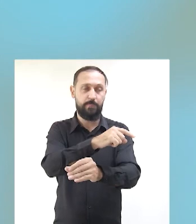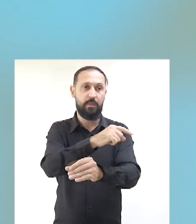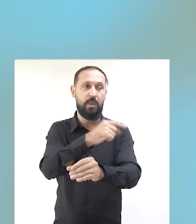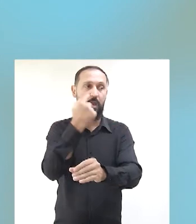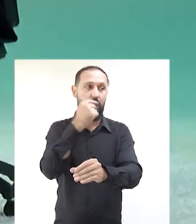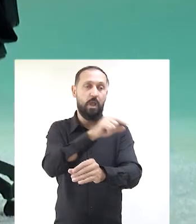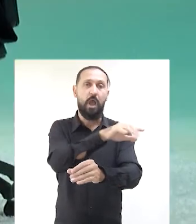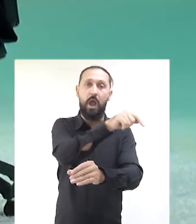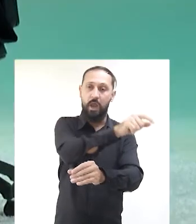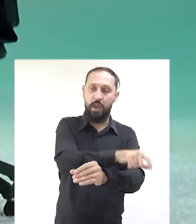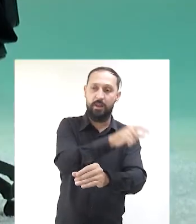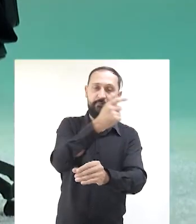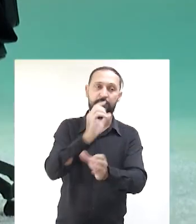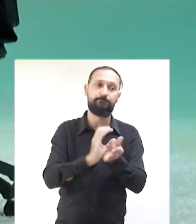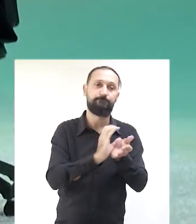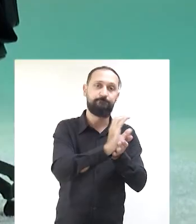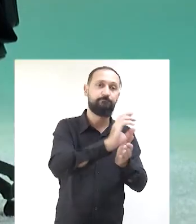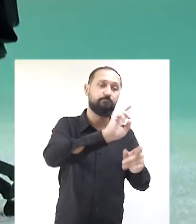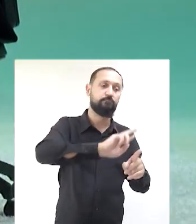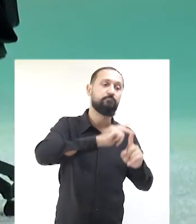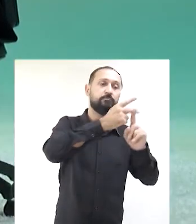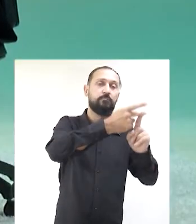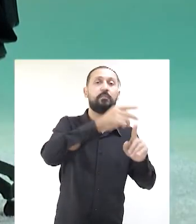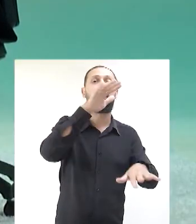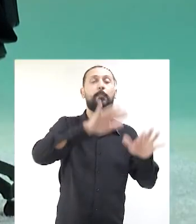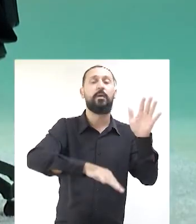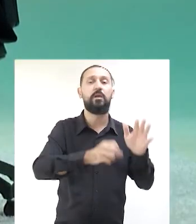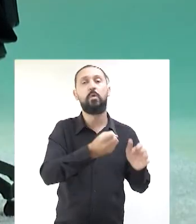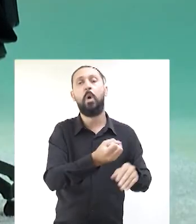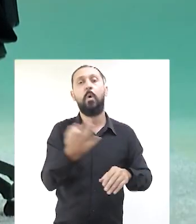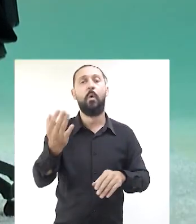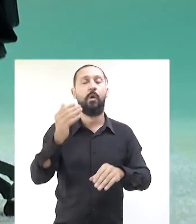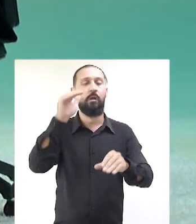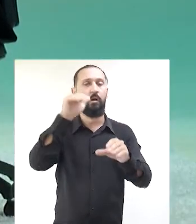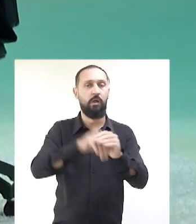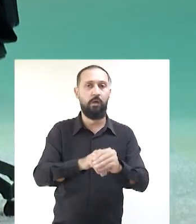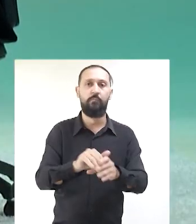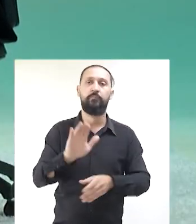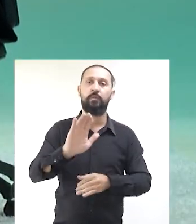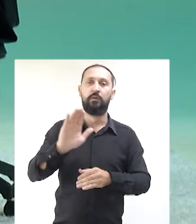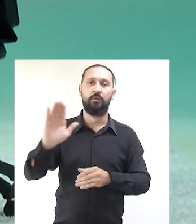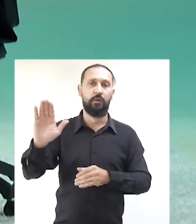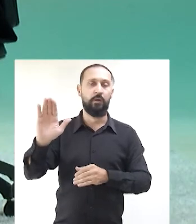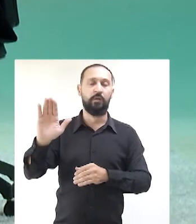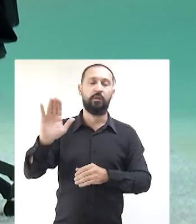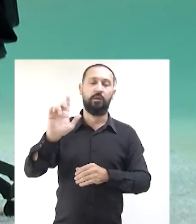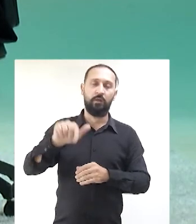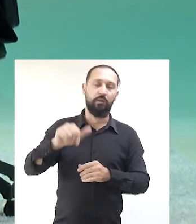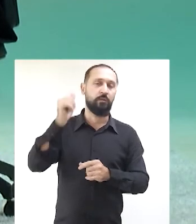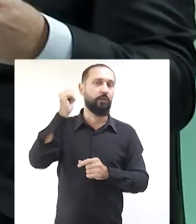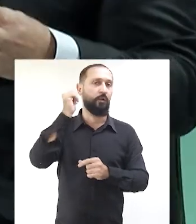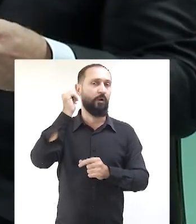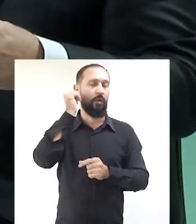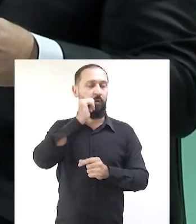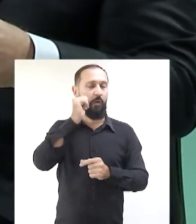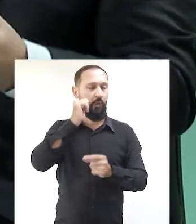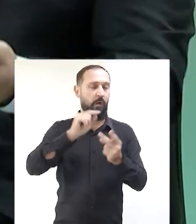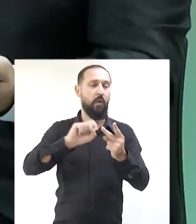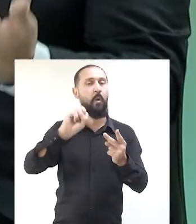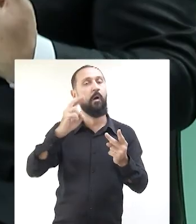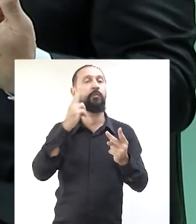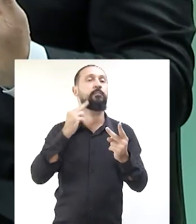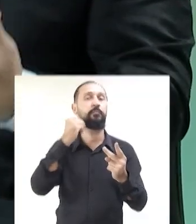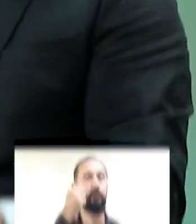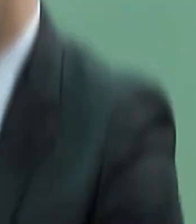receber mais recursos do fundo eleitoral. Uma verba maior ou menor conforme o número de candidatos que se auto-intitular de cor negra